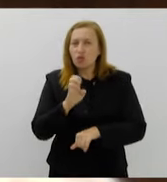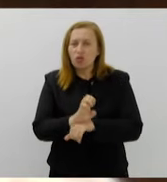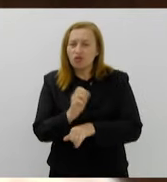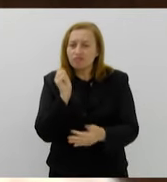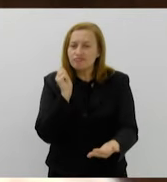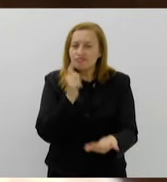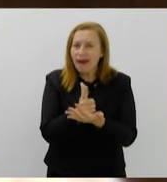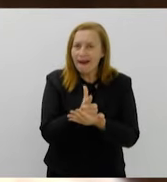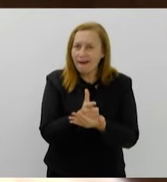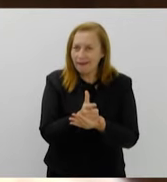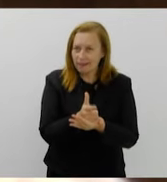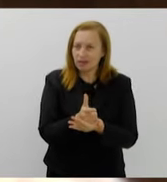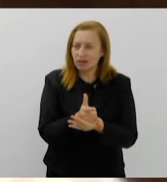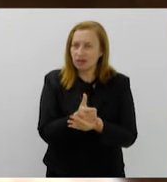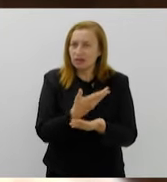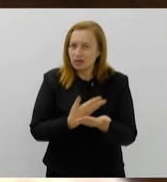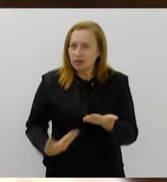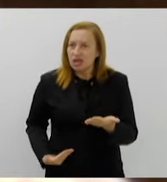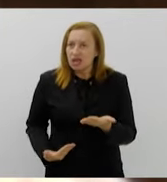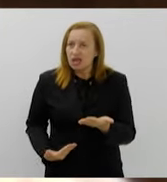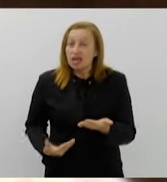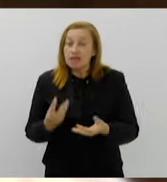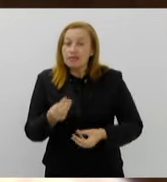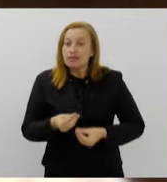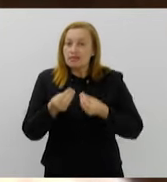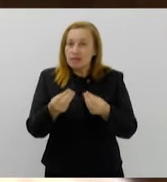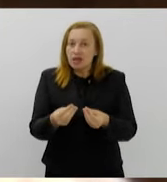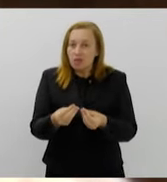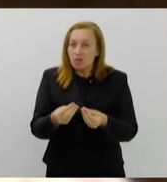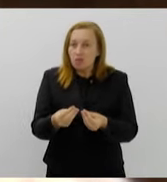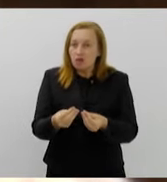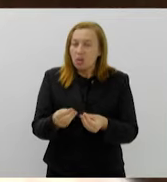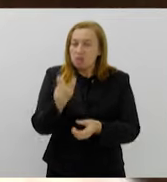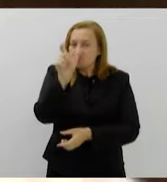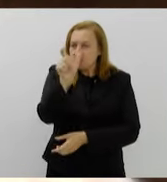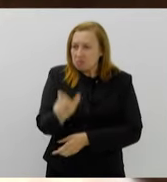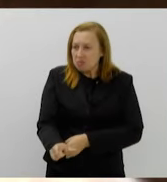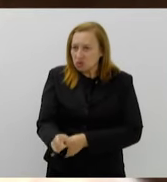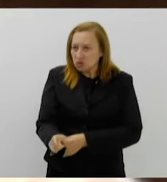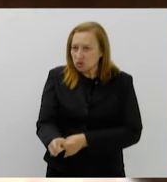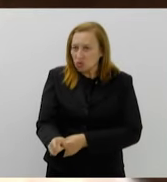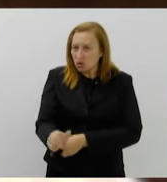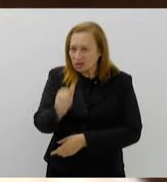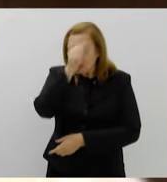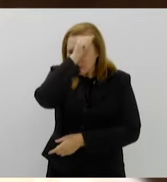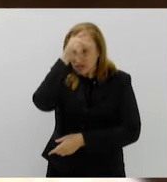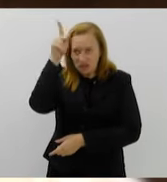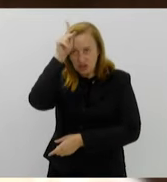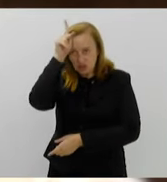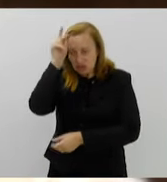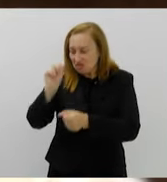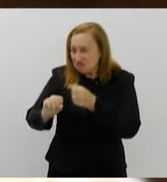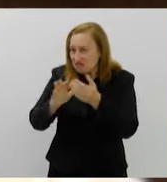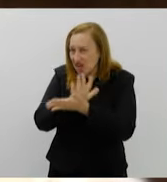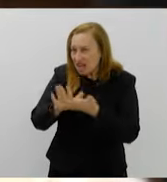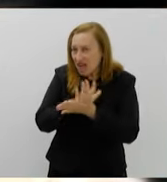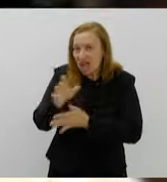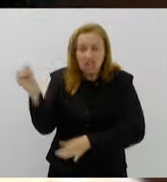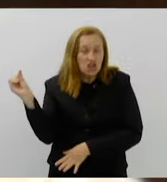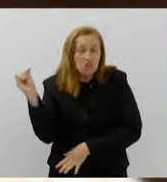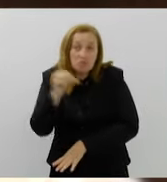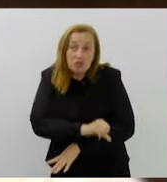pagou entregou na mão do competente da prefeitura Essa é grande realidade e o pior de tudo o